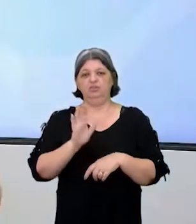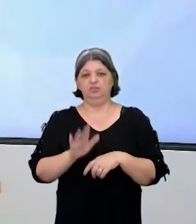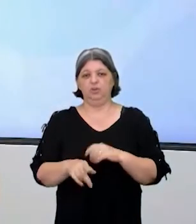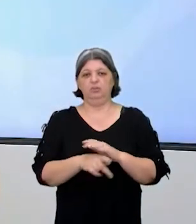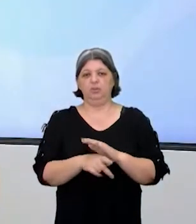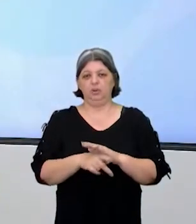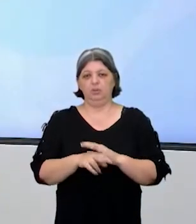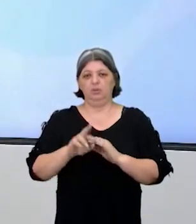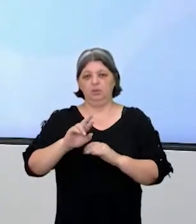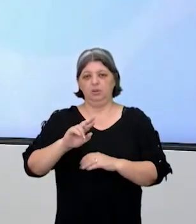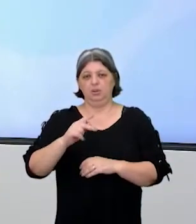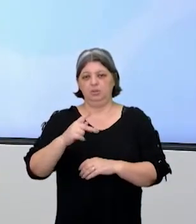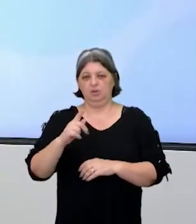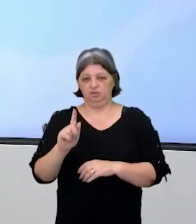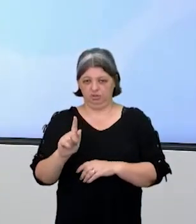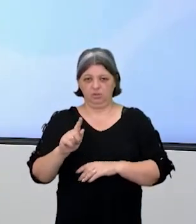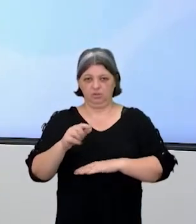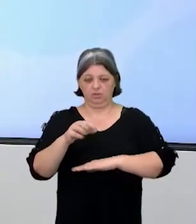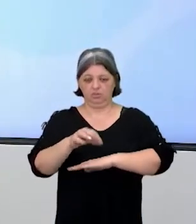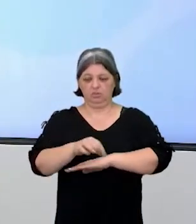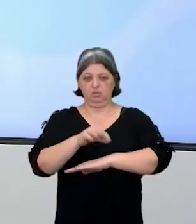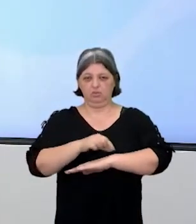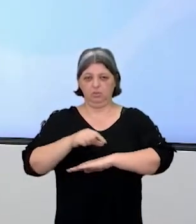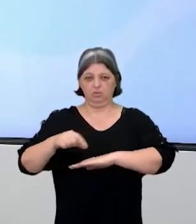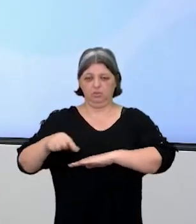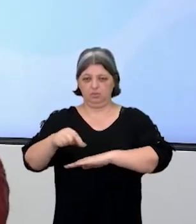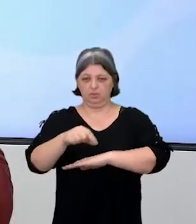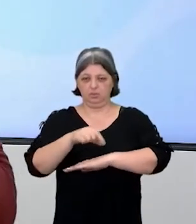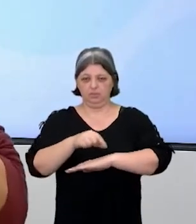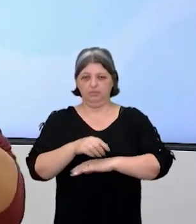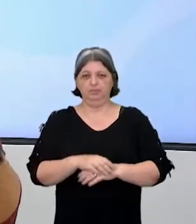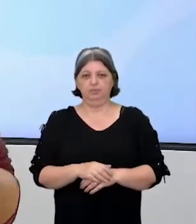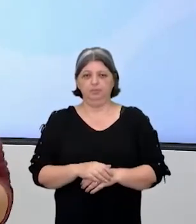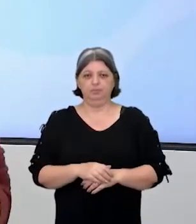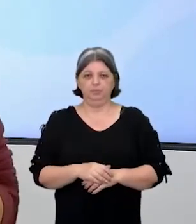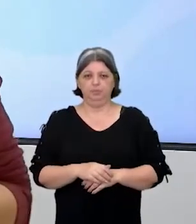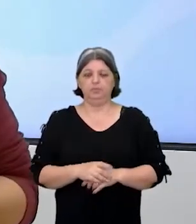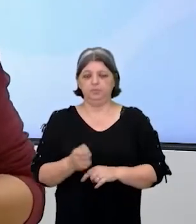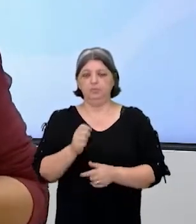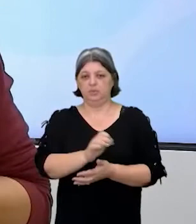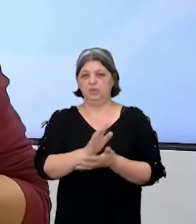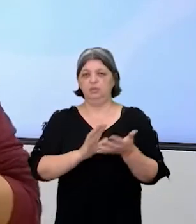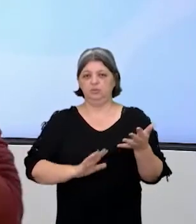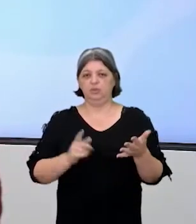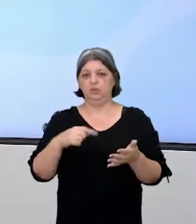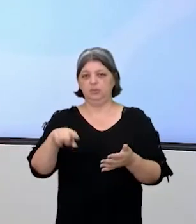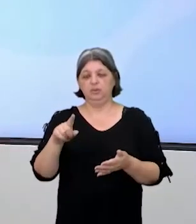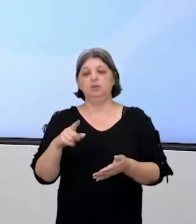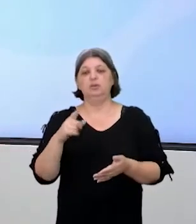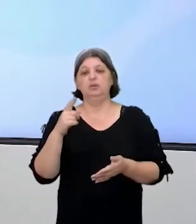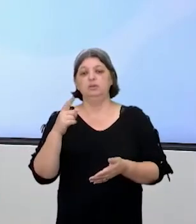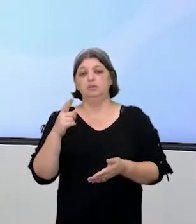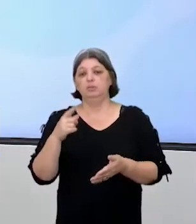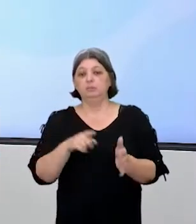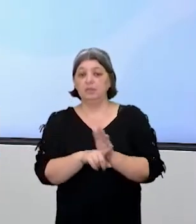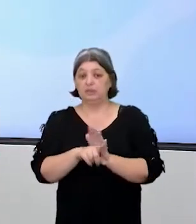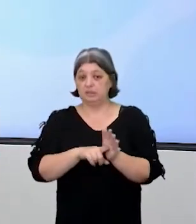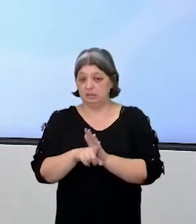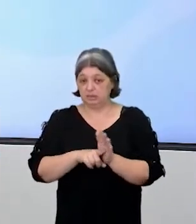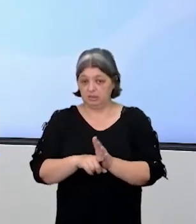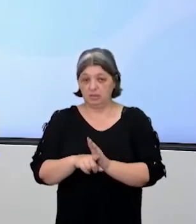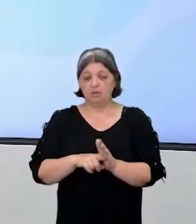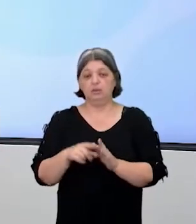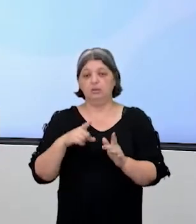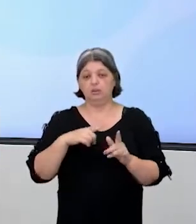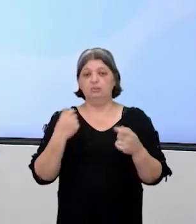do RPG propriamente dito. Tá bom? Então fica aí como essa atividade para que vocês busquem os elementos, eles estão